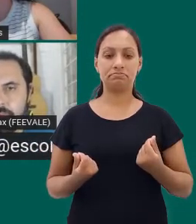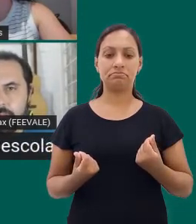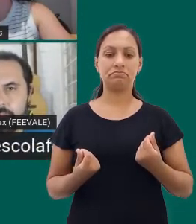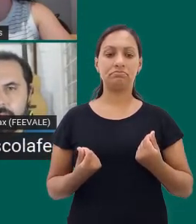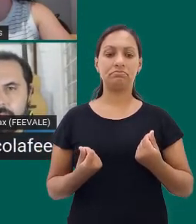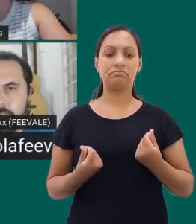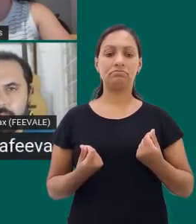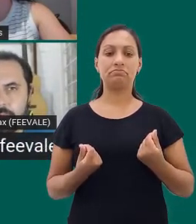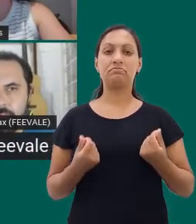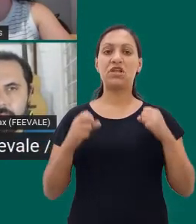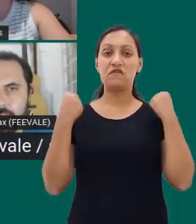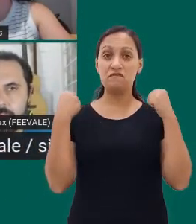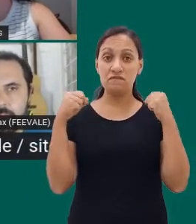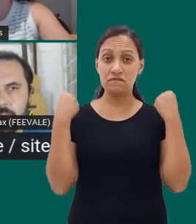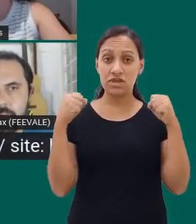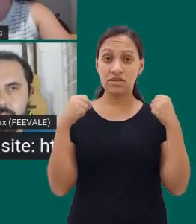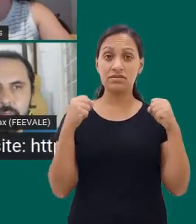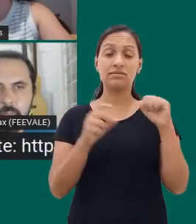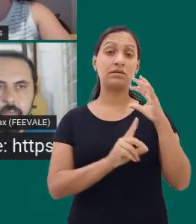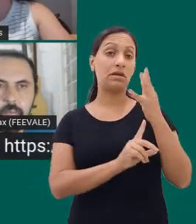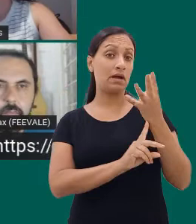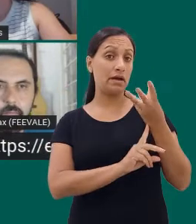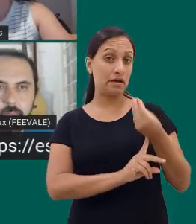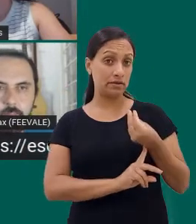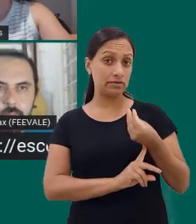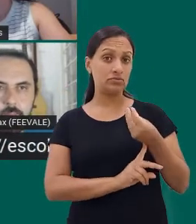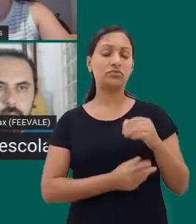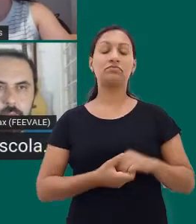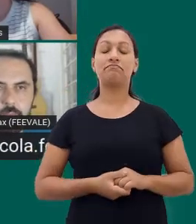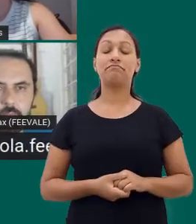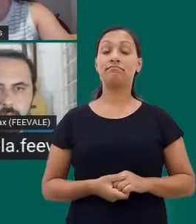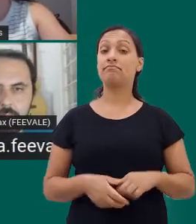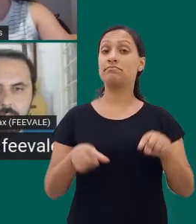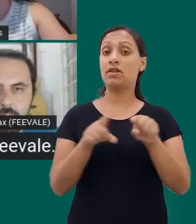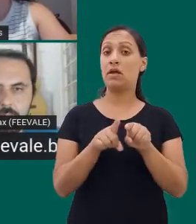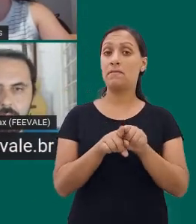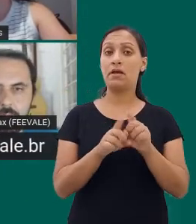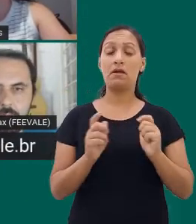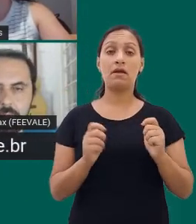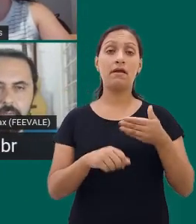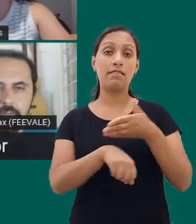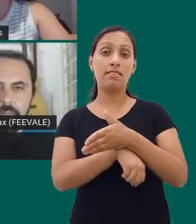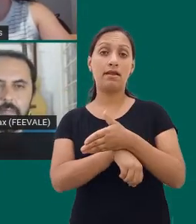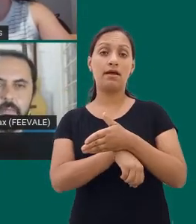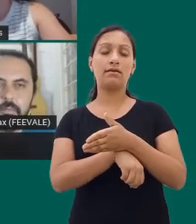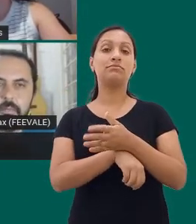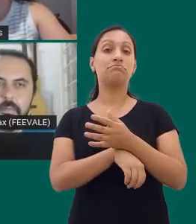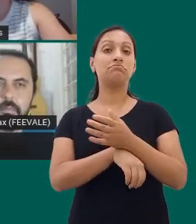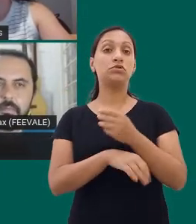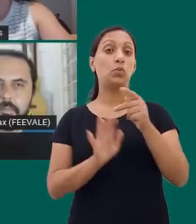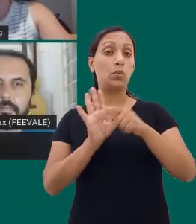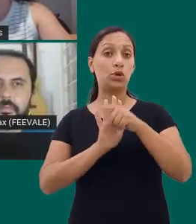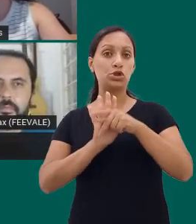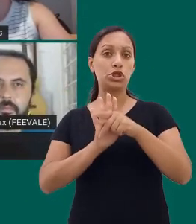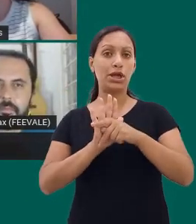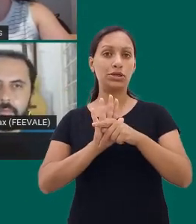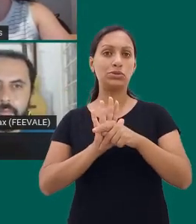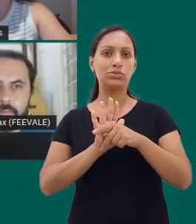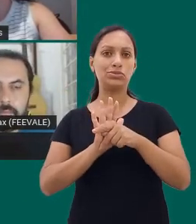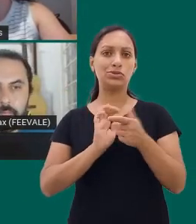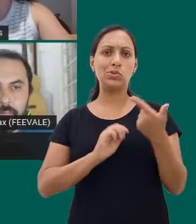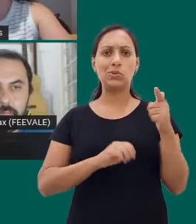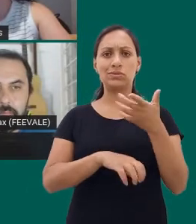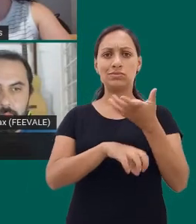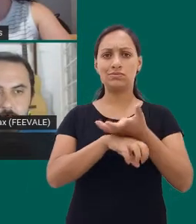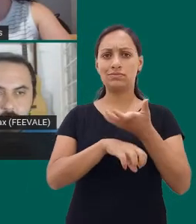educação física, arte, tá? Então, ele também pode entrar num projeto transdisciplinar, tá? Mas como é